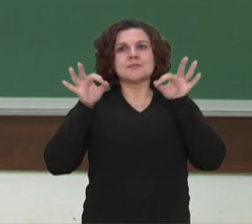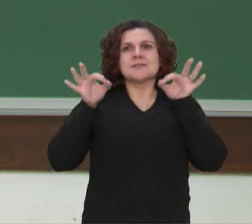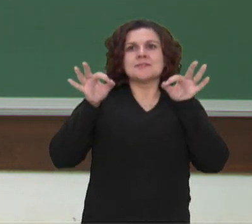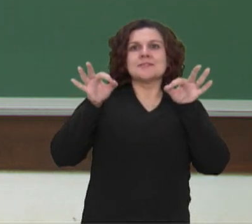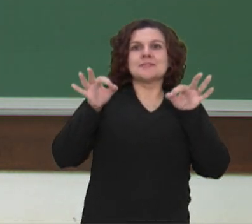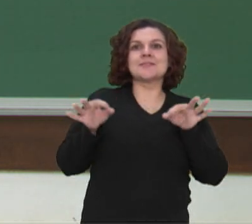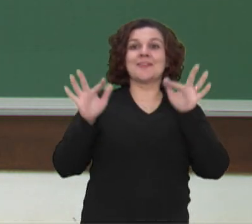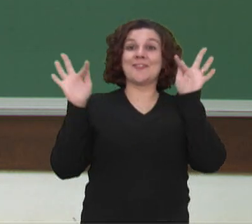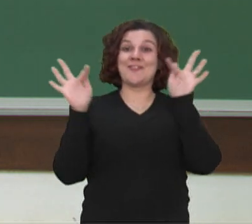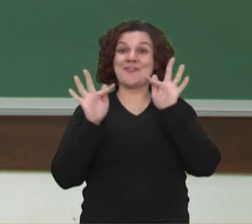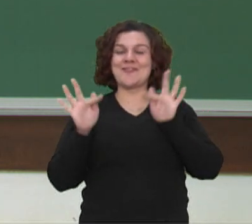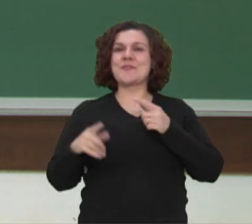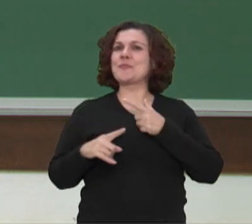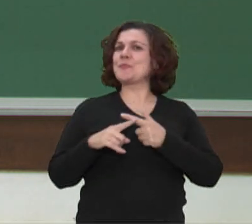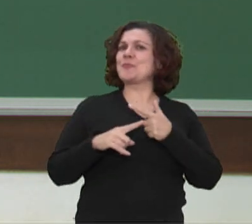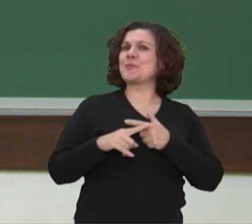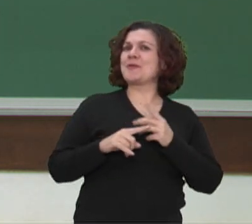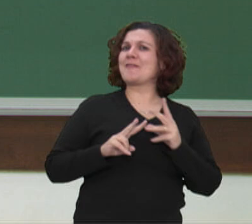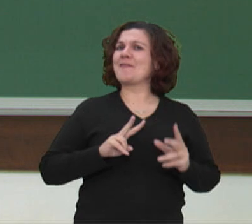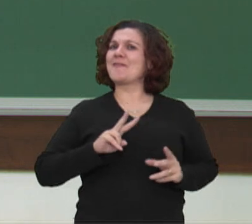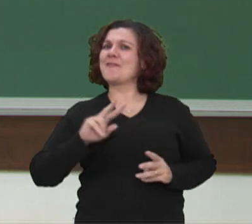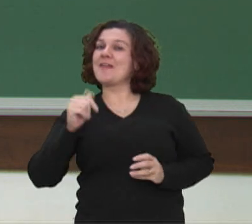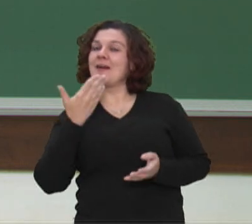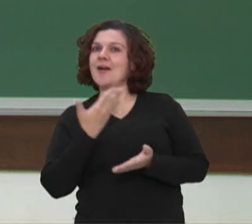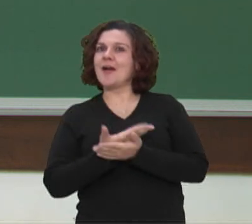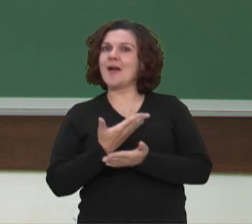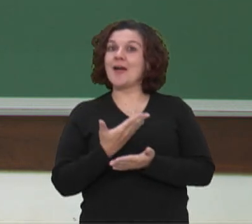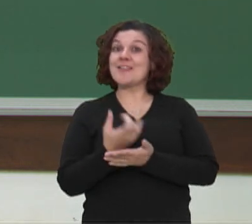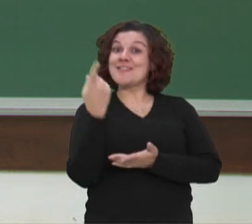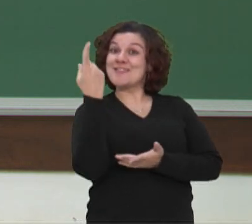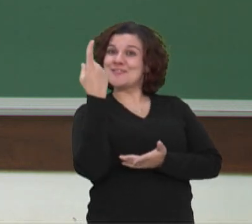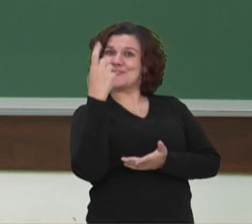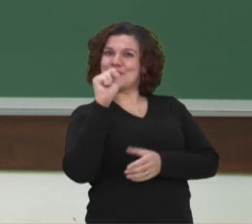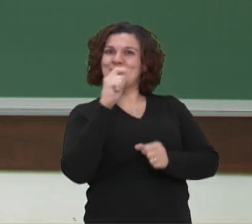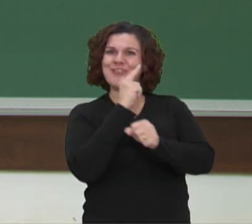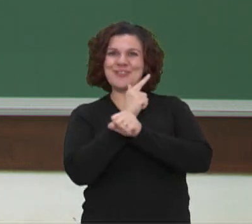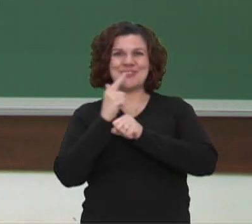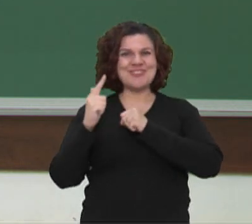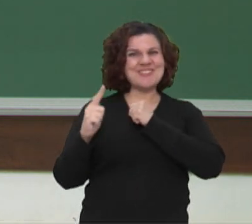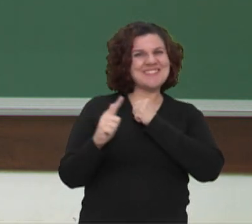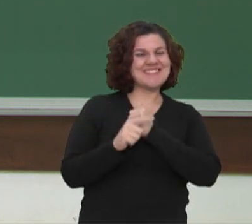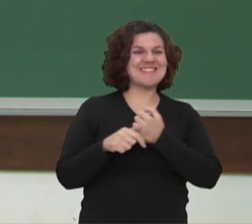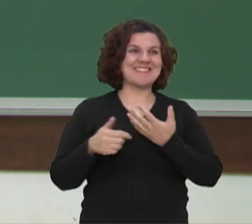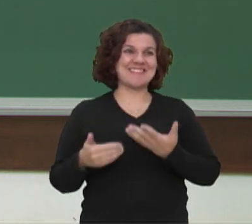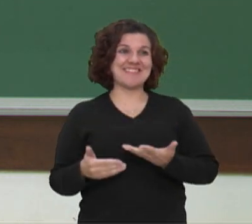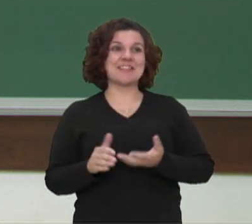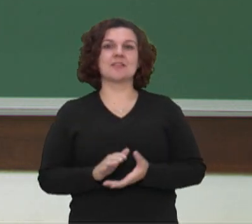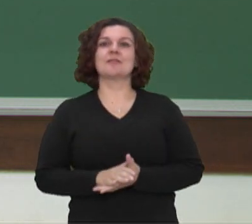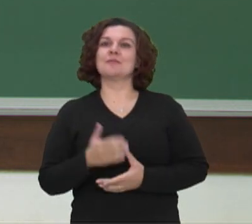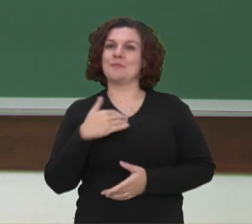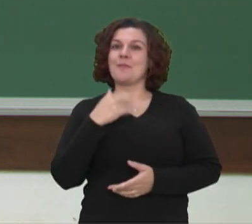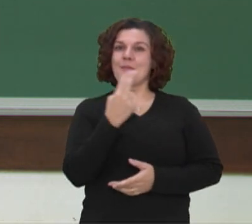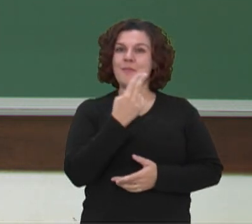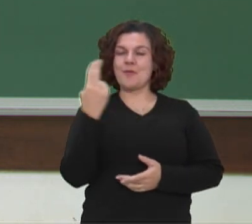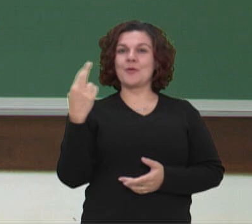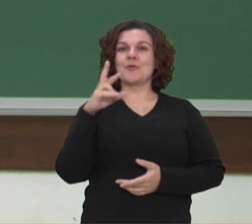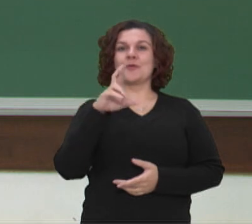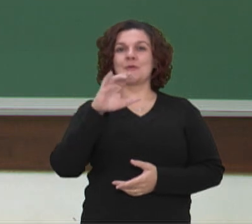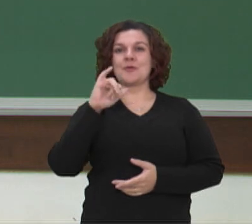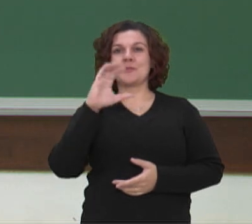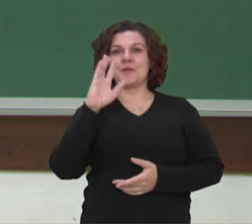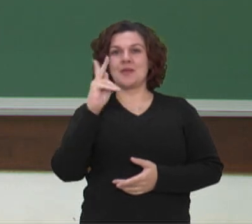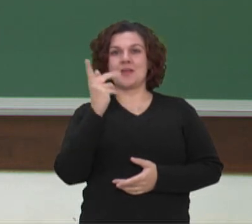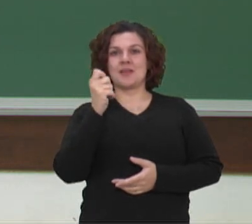está feliz da vida porque vai começar a aula 18 de Geografia. Hein? Meu nome é Richard, professor de